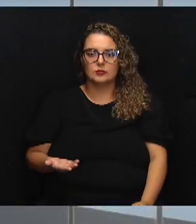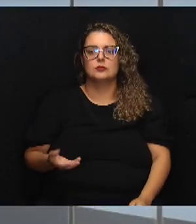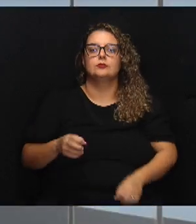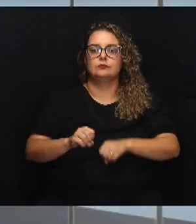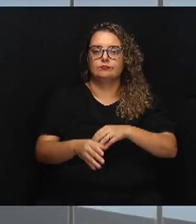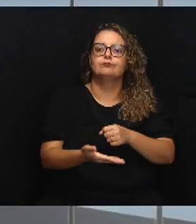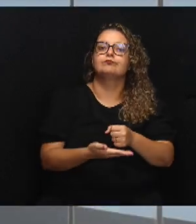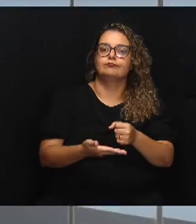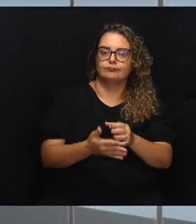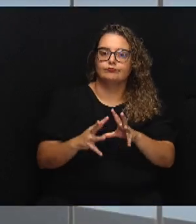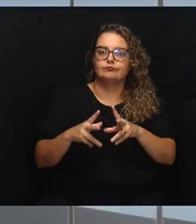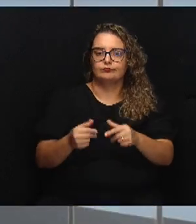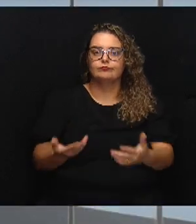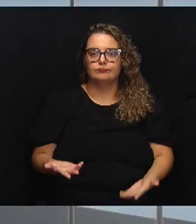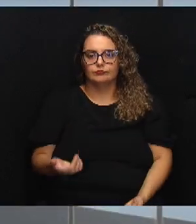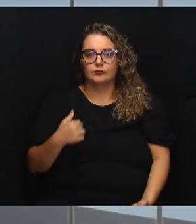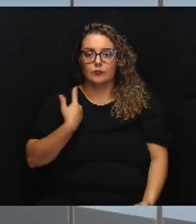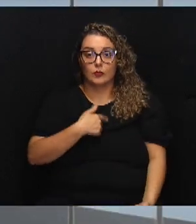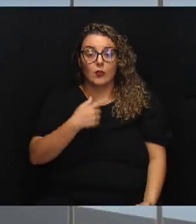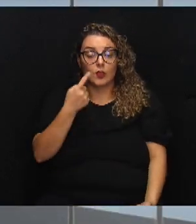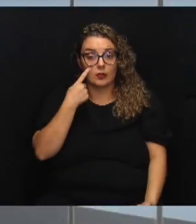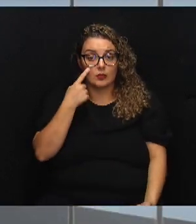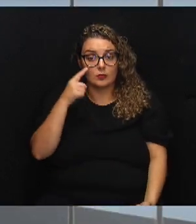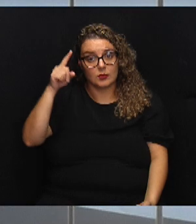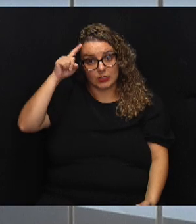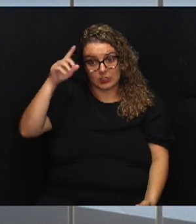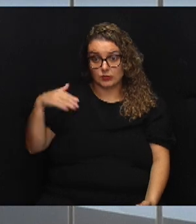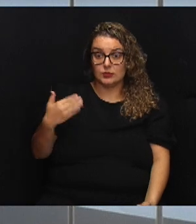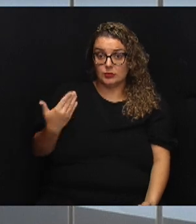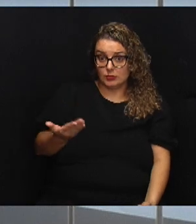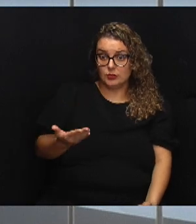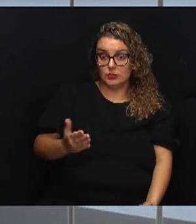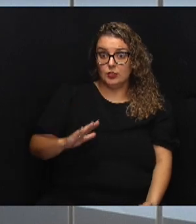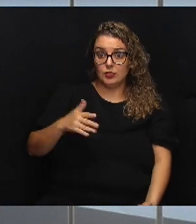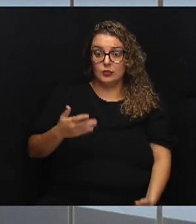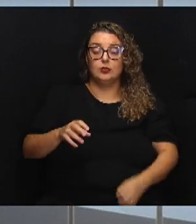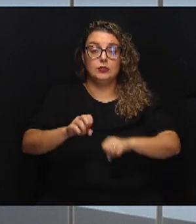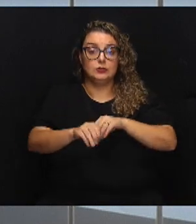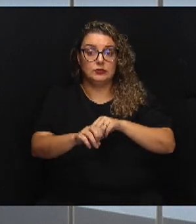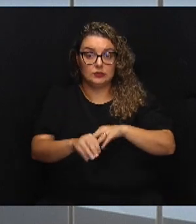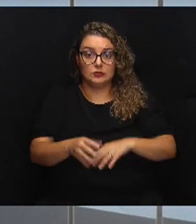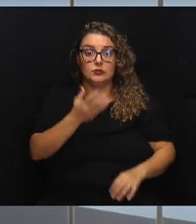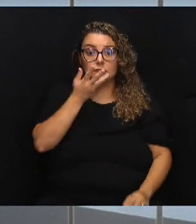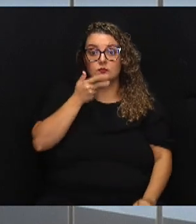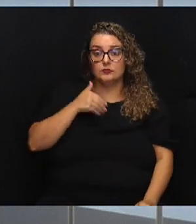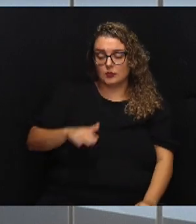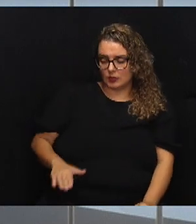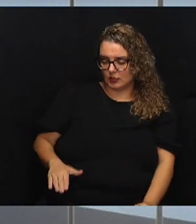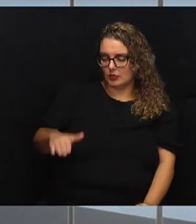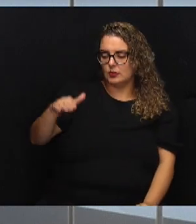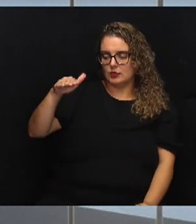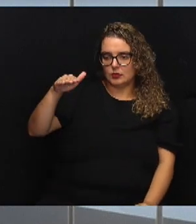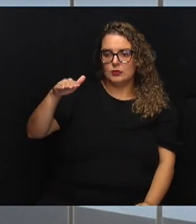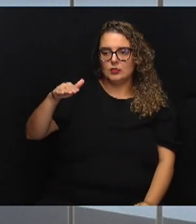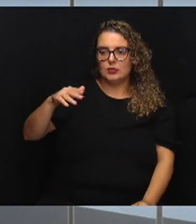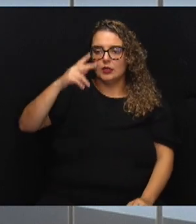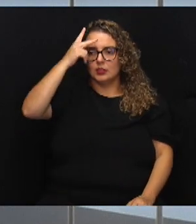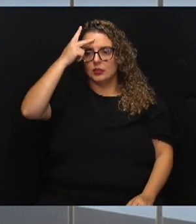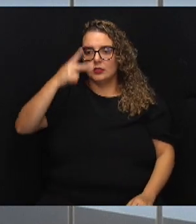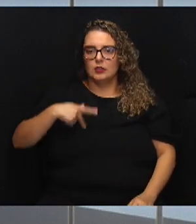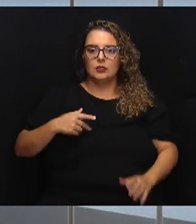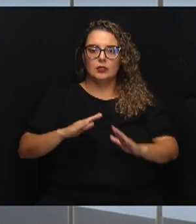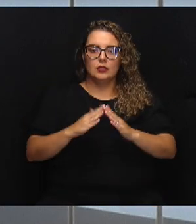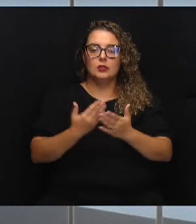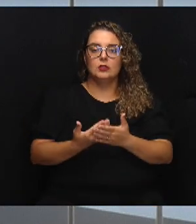tudo. A gente vê assim no dia a dia que quando você instrui uma criança desde pequeno na própria escola ou no